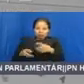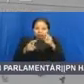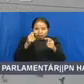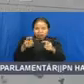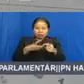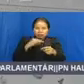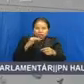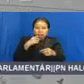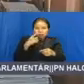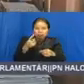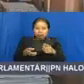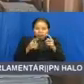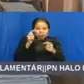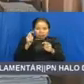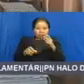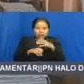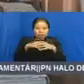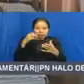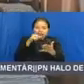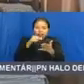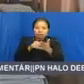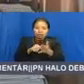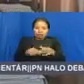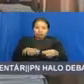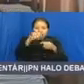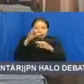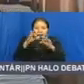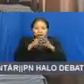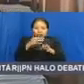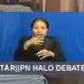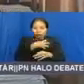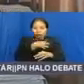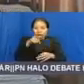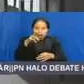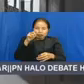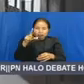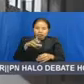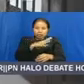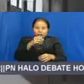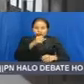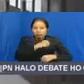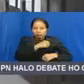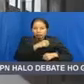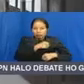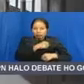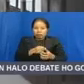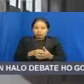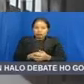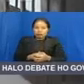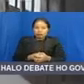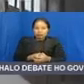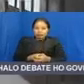é mais profunda. Tribunal se recebe despaço o rodeo fofier da Polícia Nacional Timor-Leste. No falentil Força de Defesa